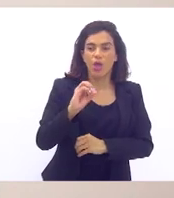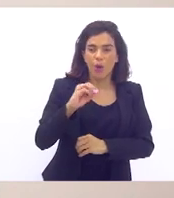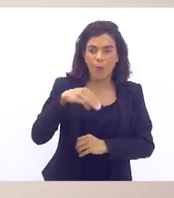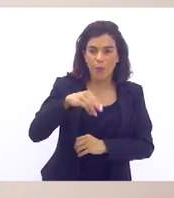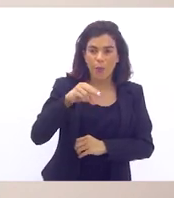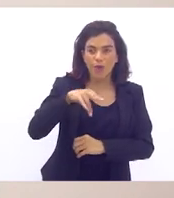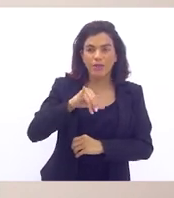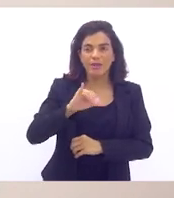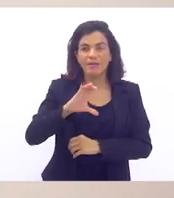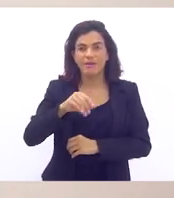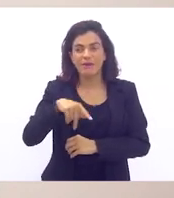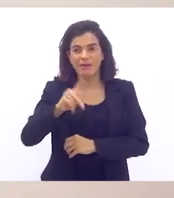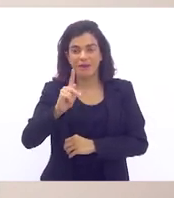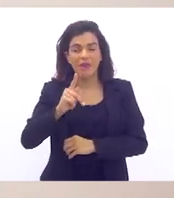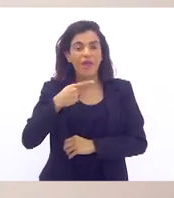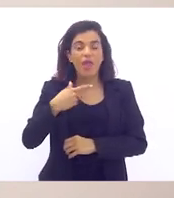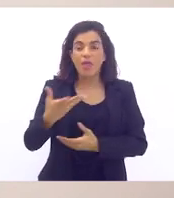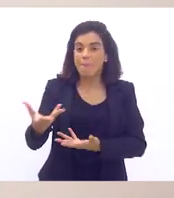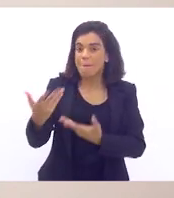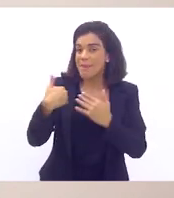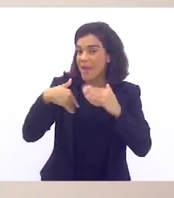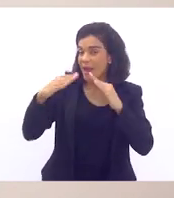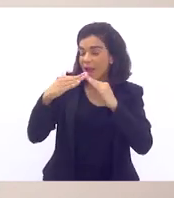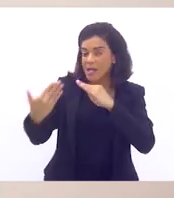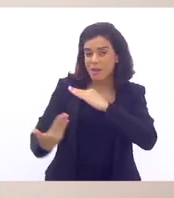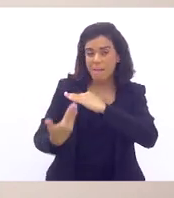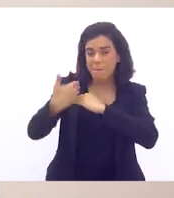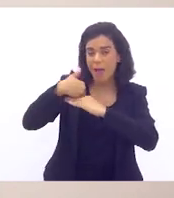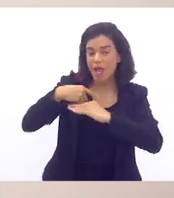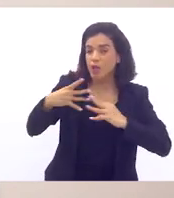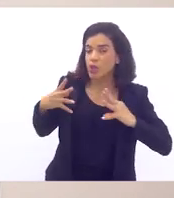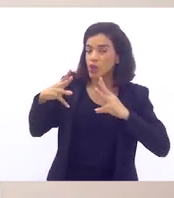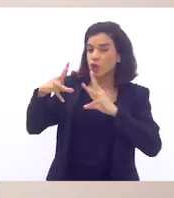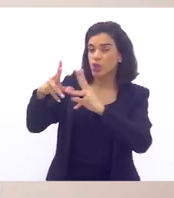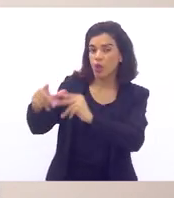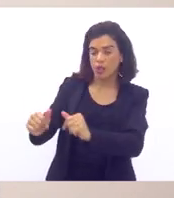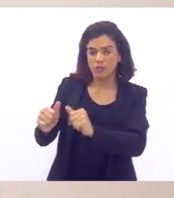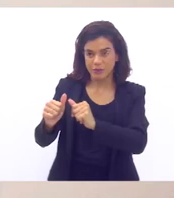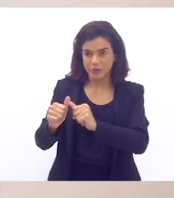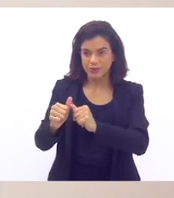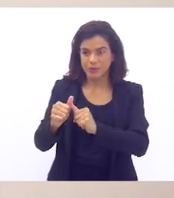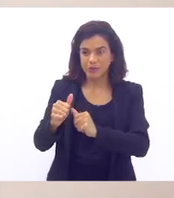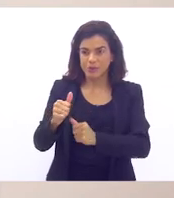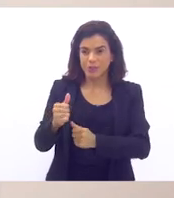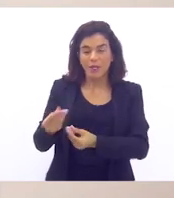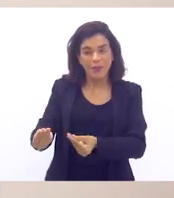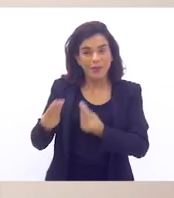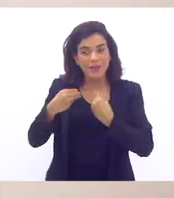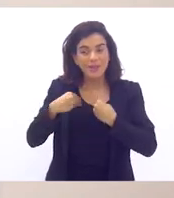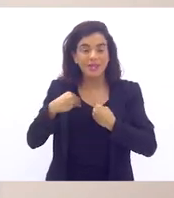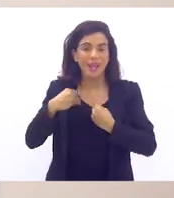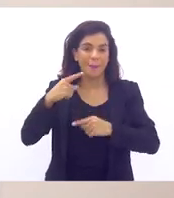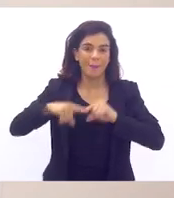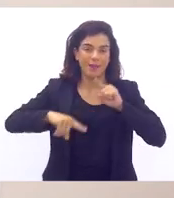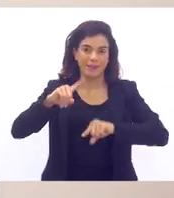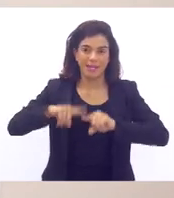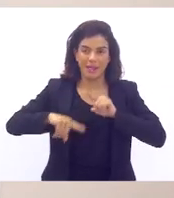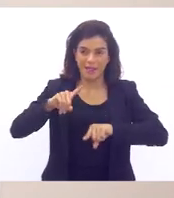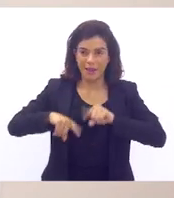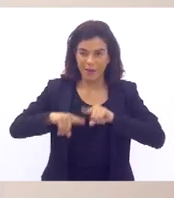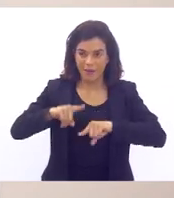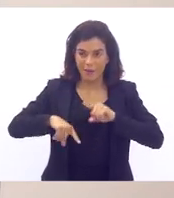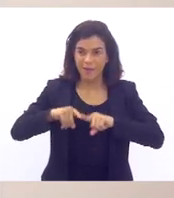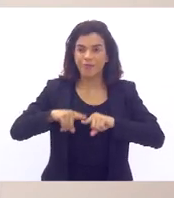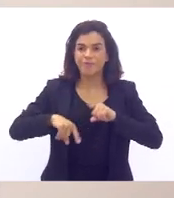moleki eu eu recebi a visita de todos eles e todos eles levam o curativos para gente eles levam os